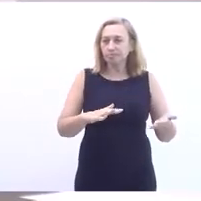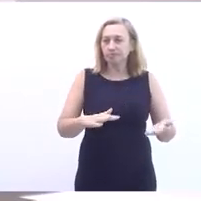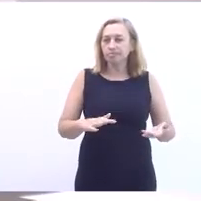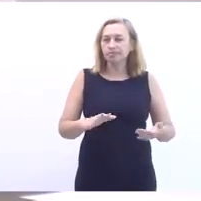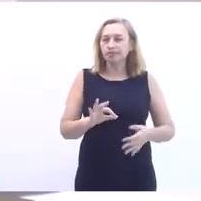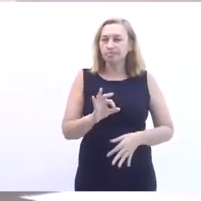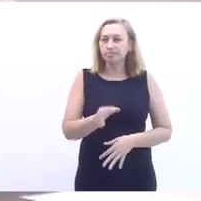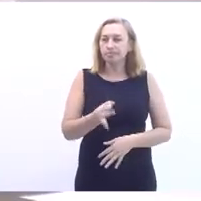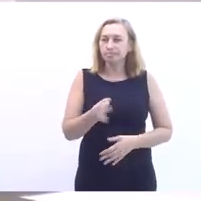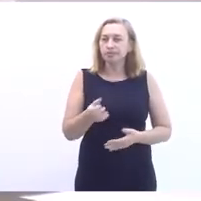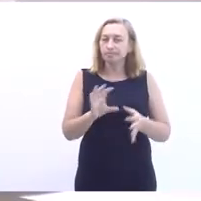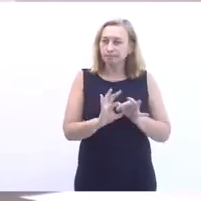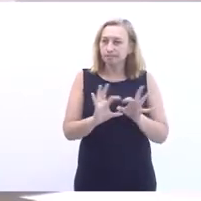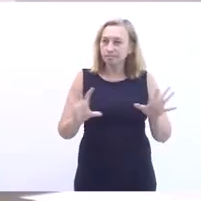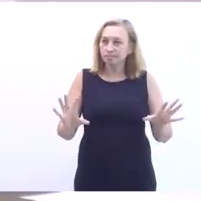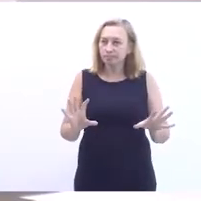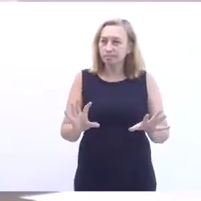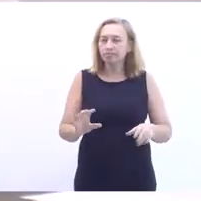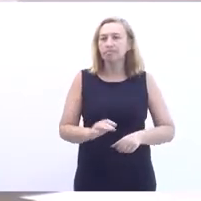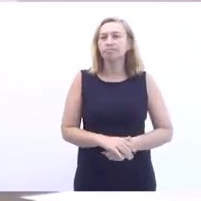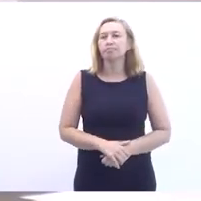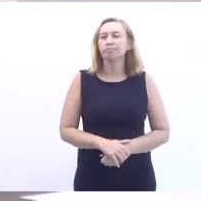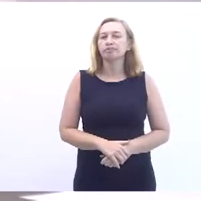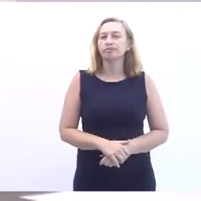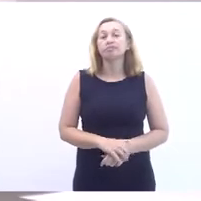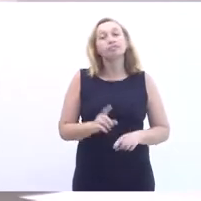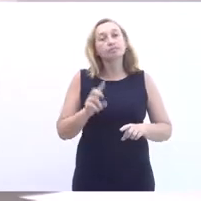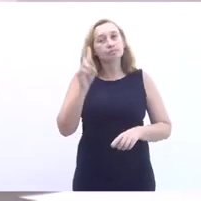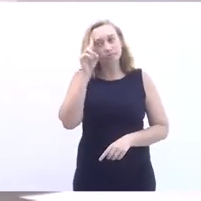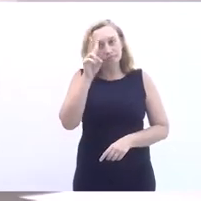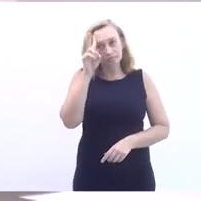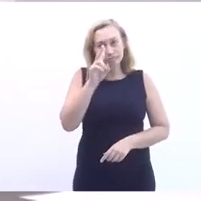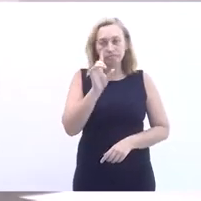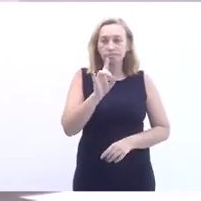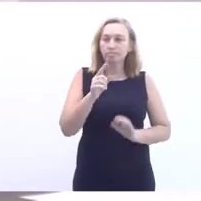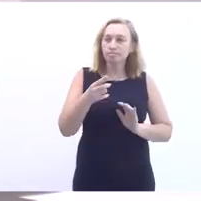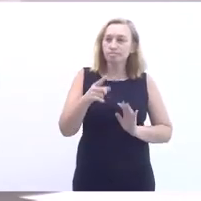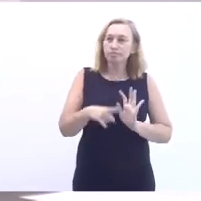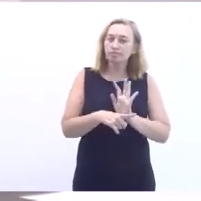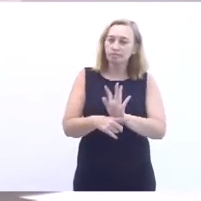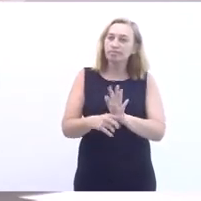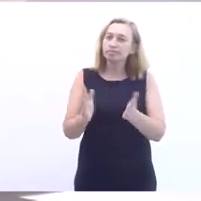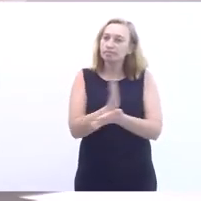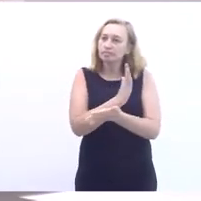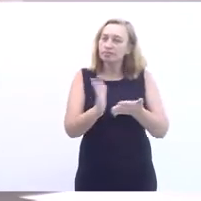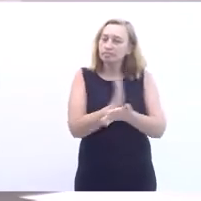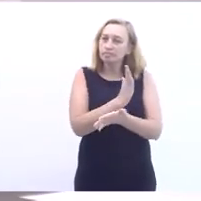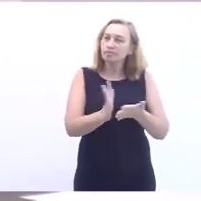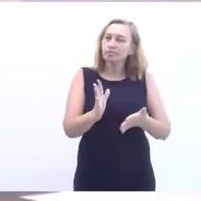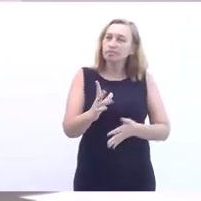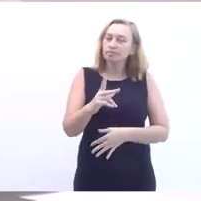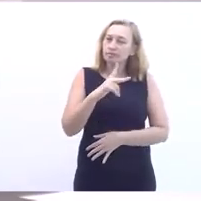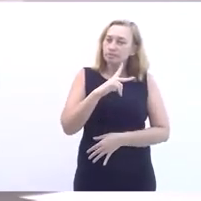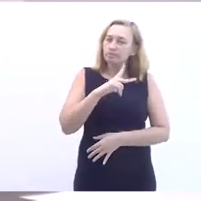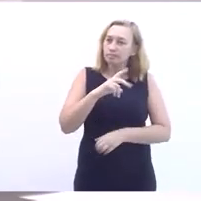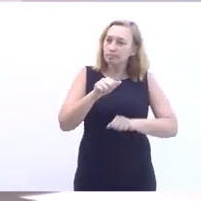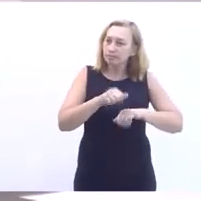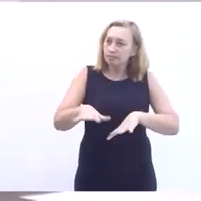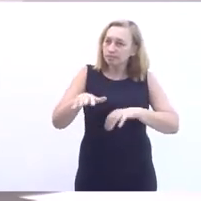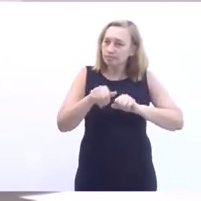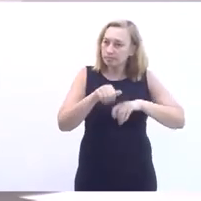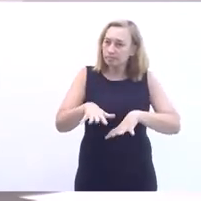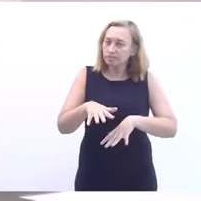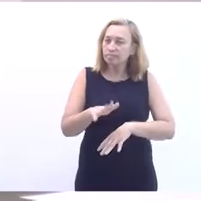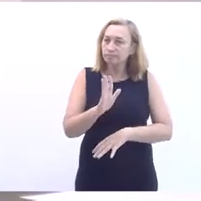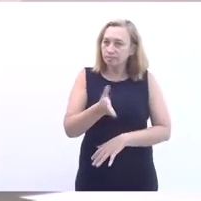expressa mente autorizada pelo Supremo só tô lembrando o dias para mostrar que às vezes a própria existência da marcha em si